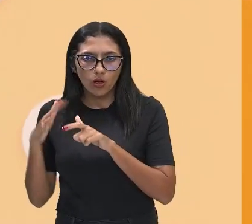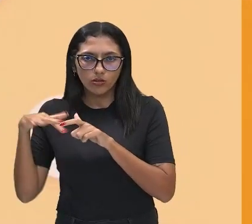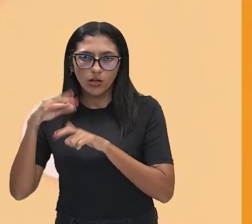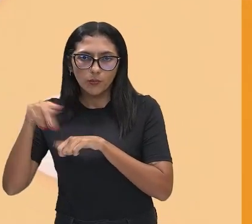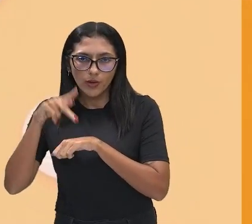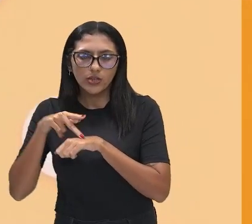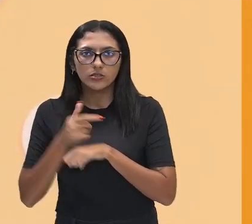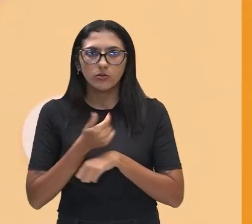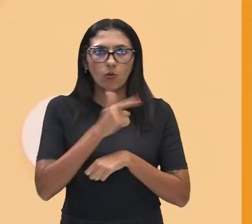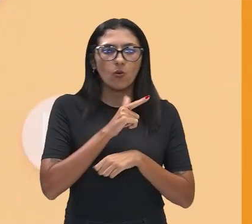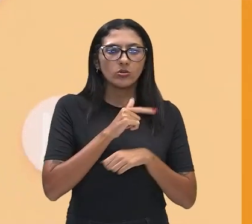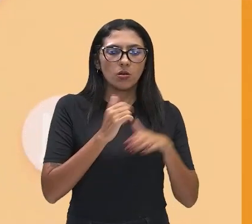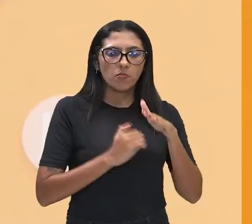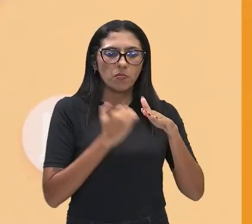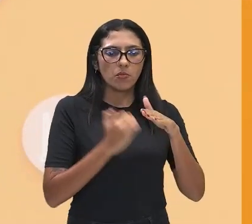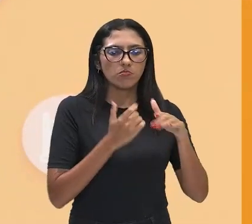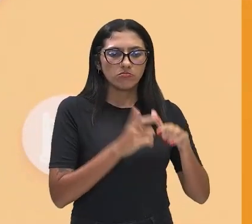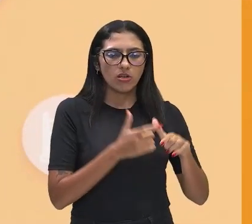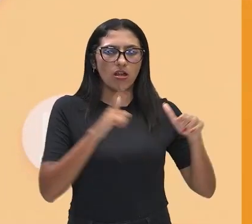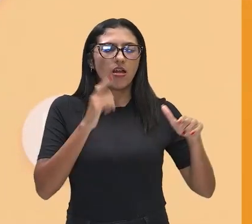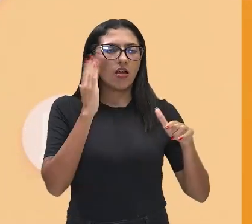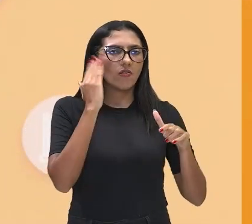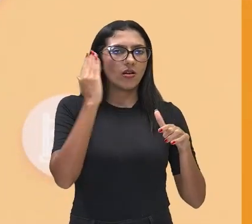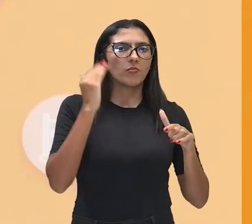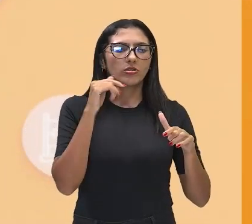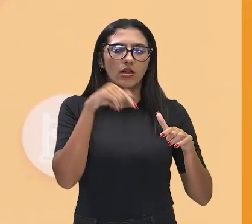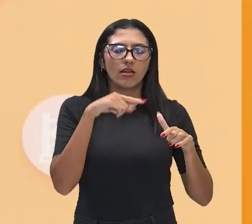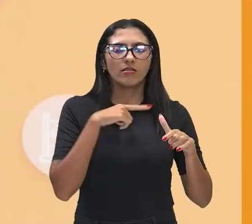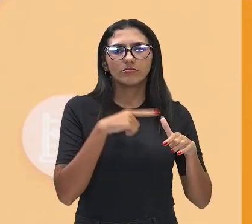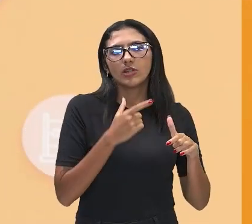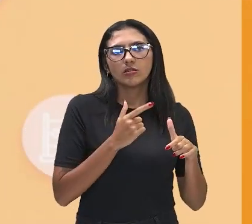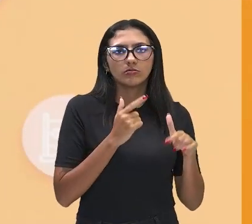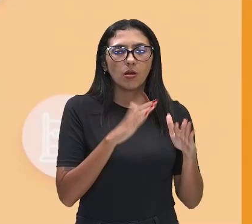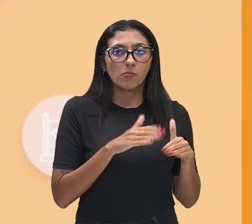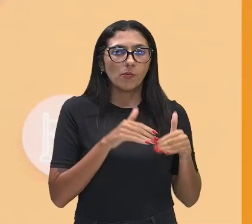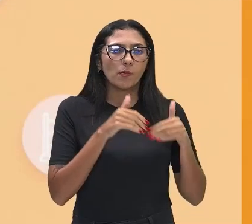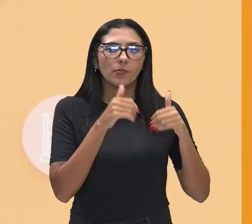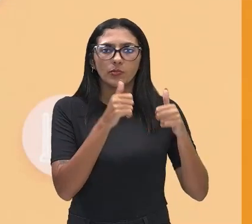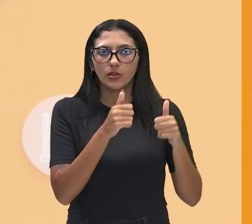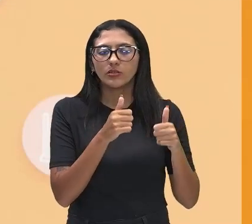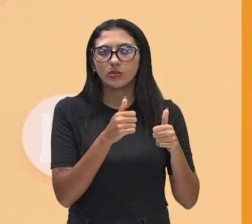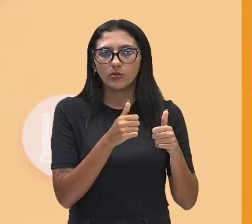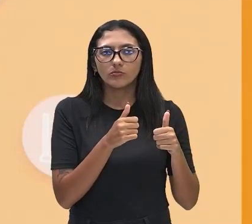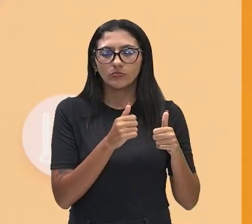que a empresa grande, a empresa maior, tem uma vantagem em cima daquele